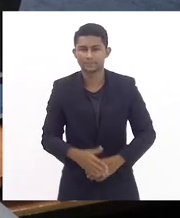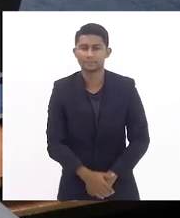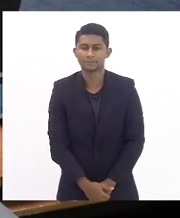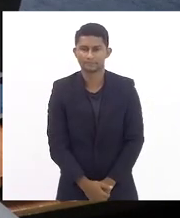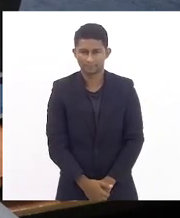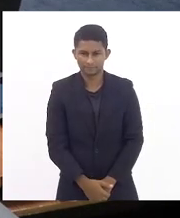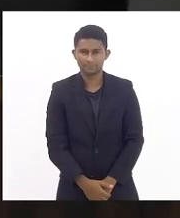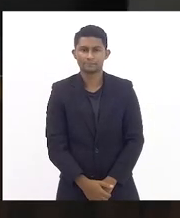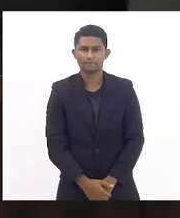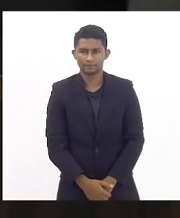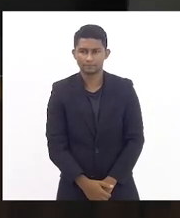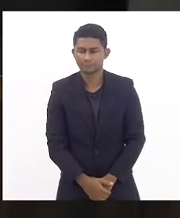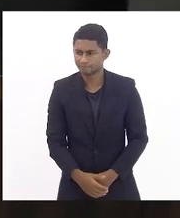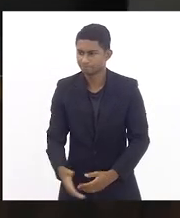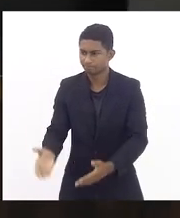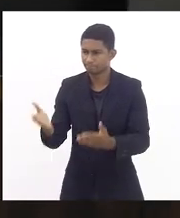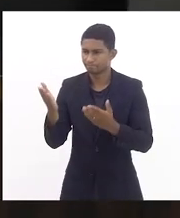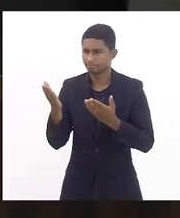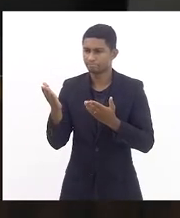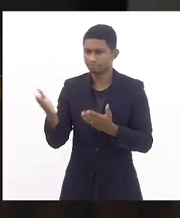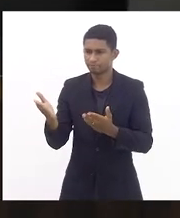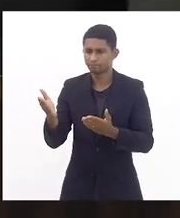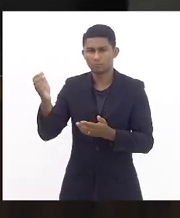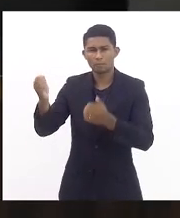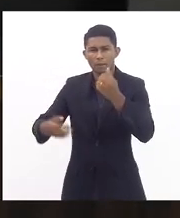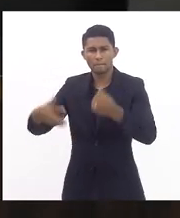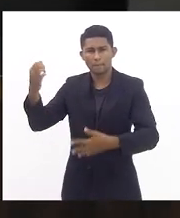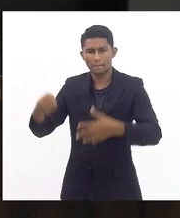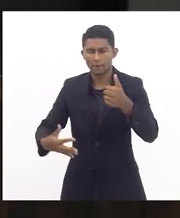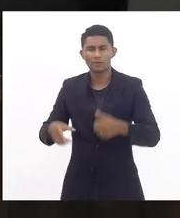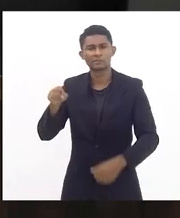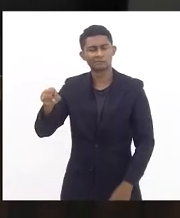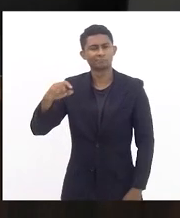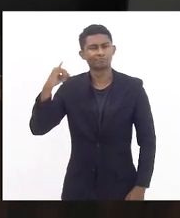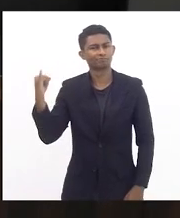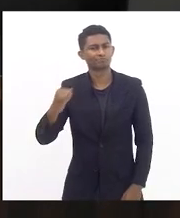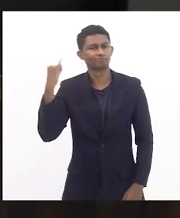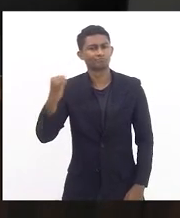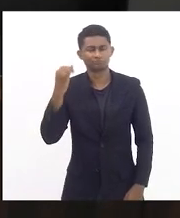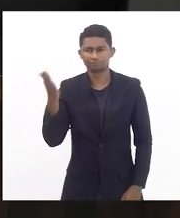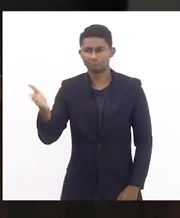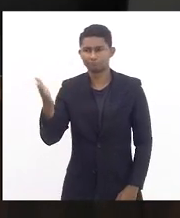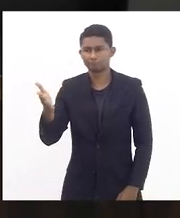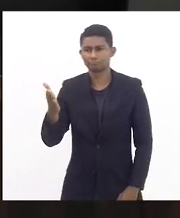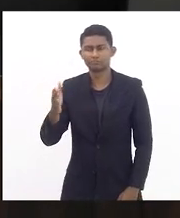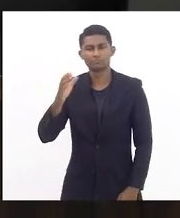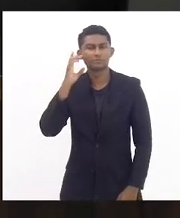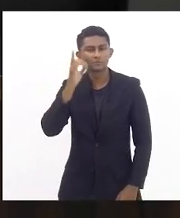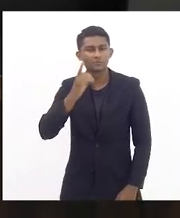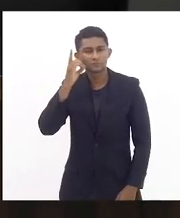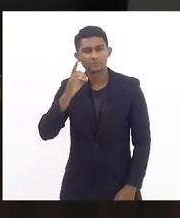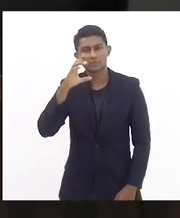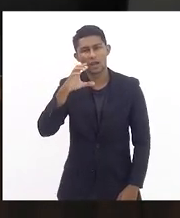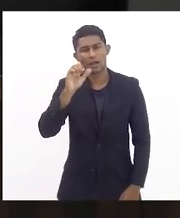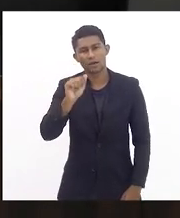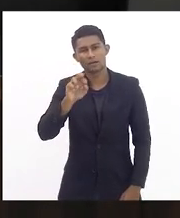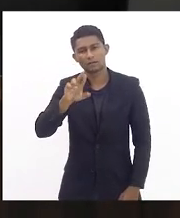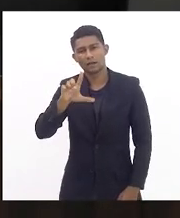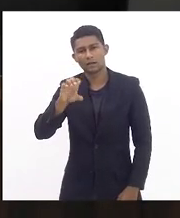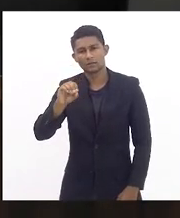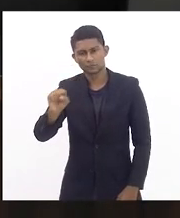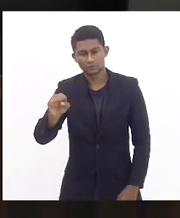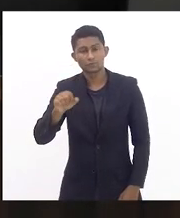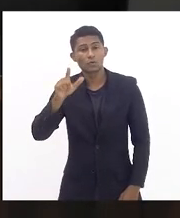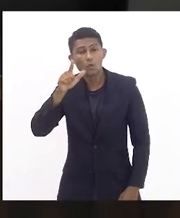A colocação de Vossa Excelência tem muita pertinência, deputado Carlos Macedo. Ainda na sessão